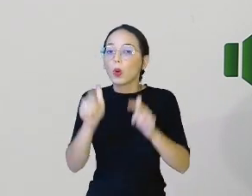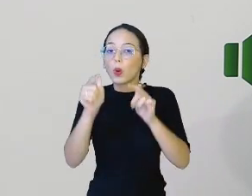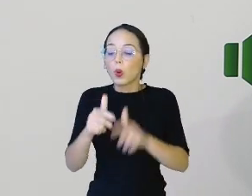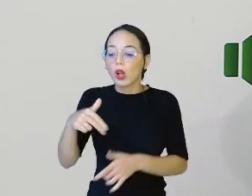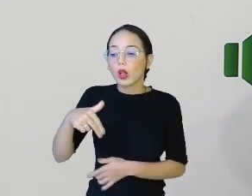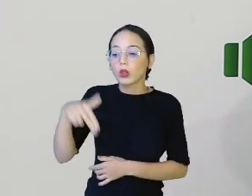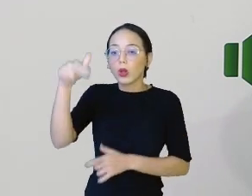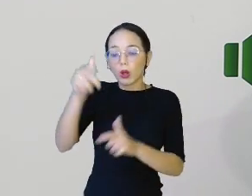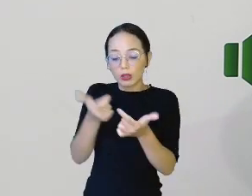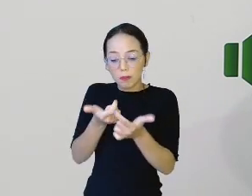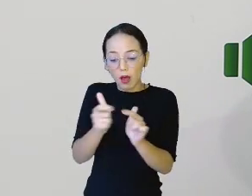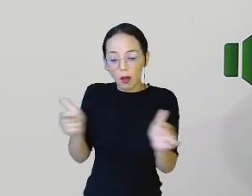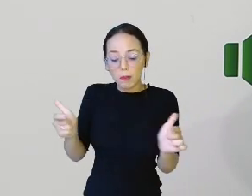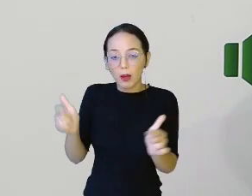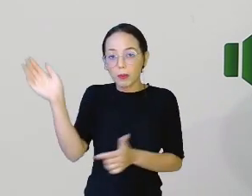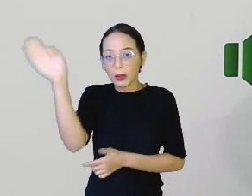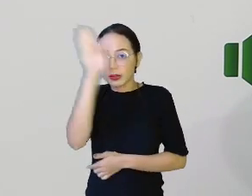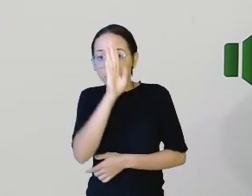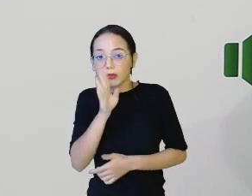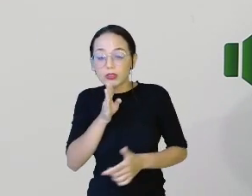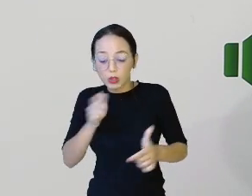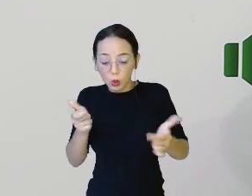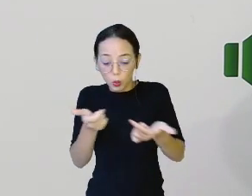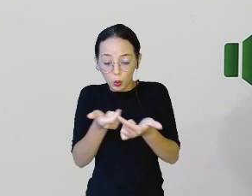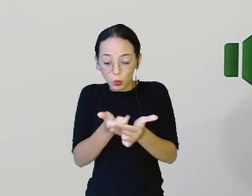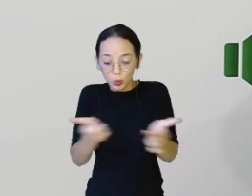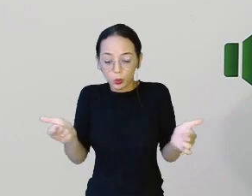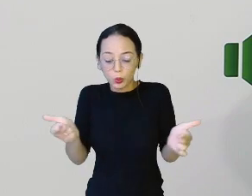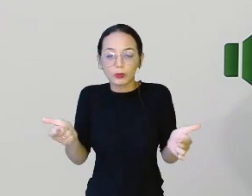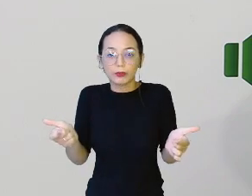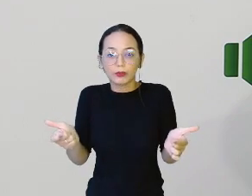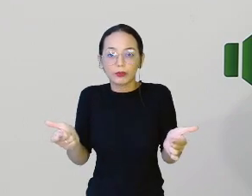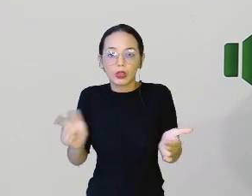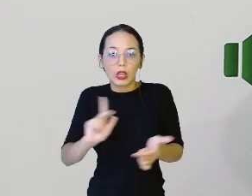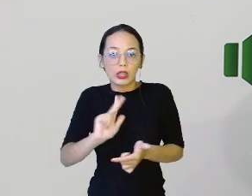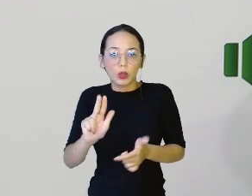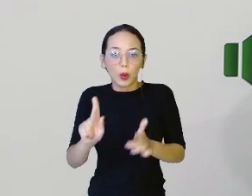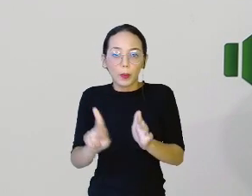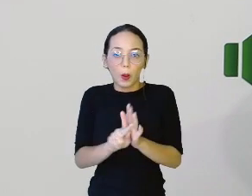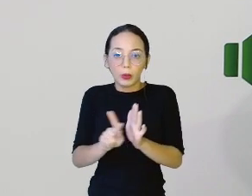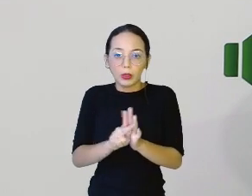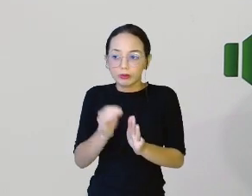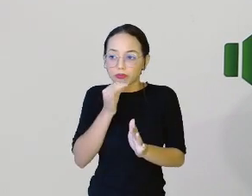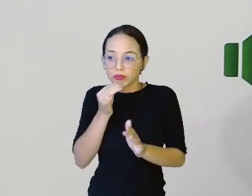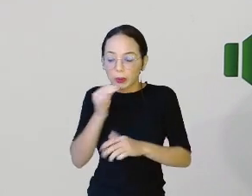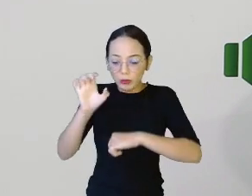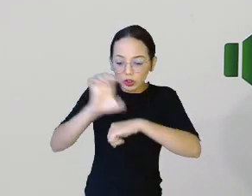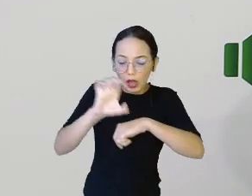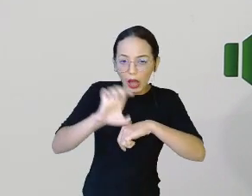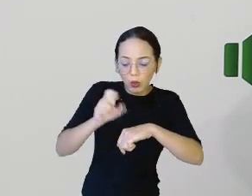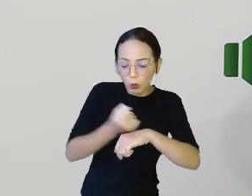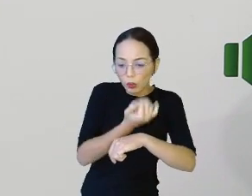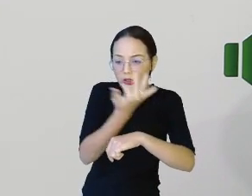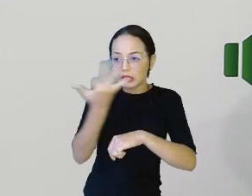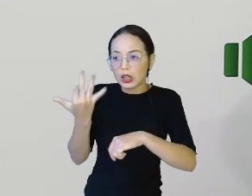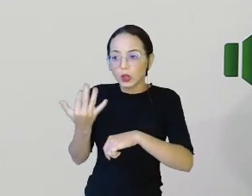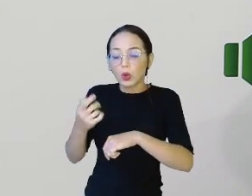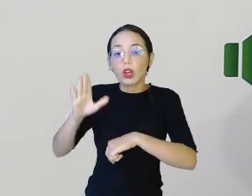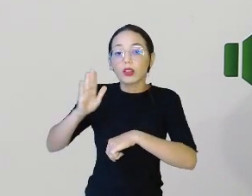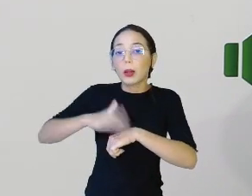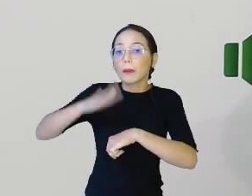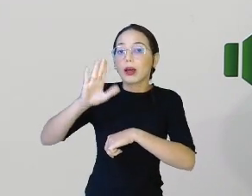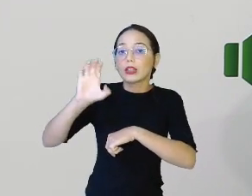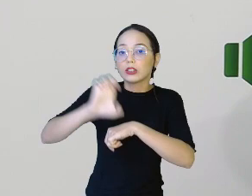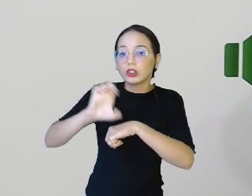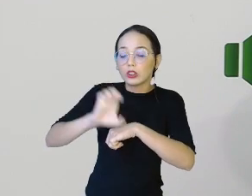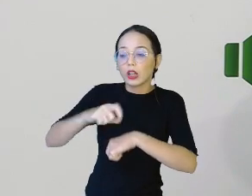a maior do Brasil em questão de extensão. Ela não é a maior em número de estados. Aqui tem mais estados,